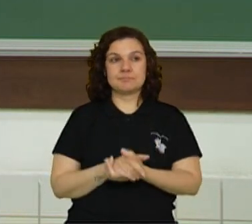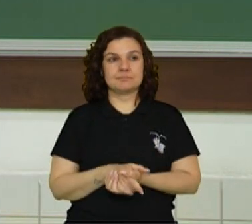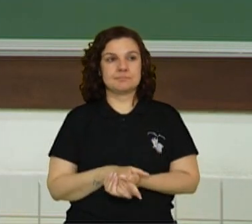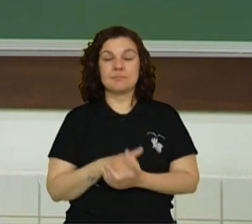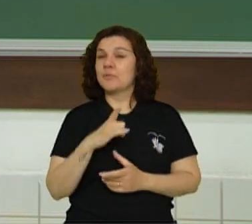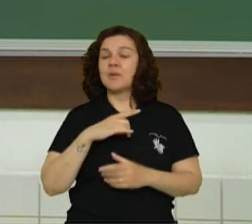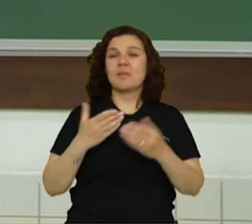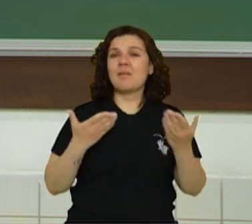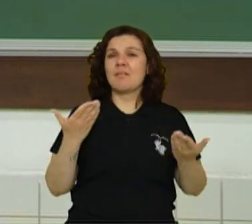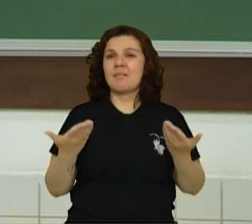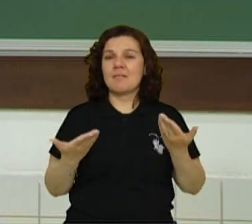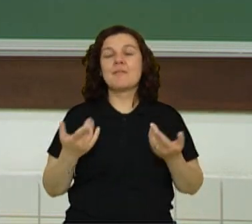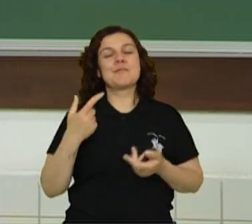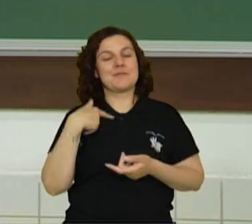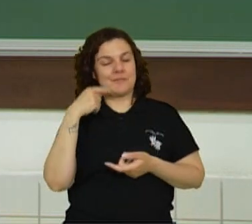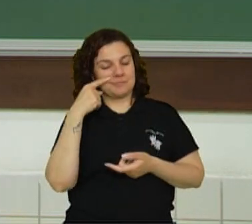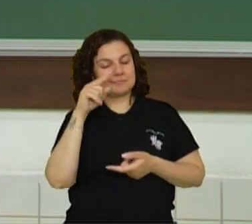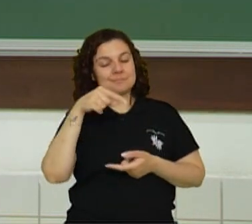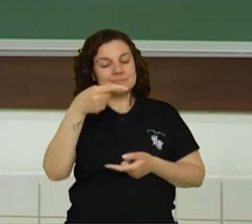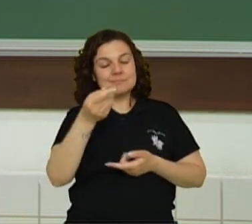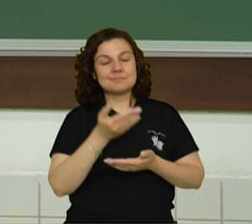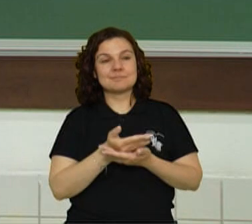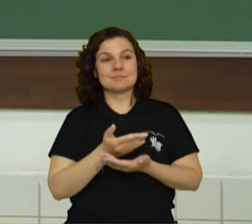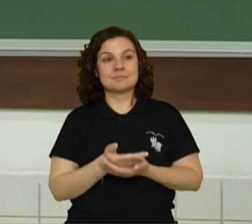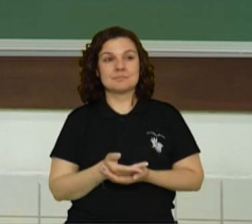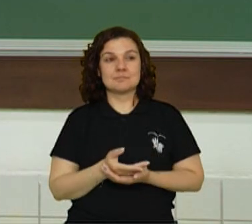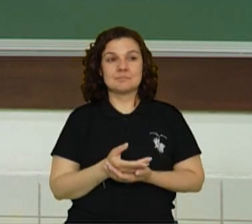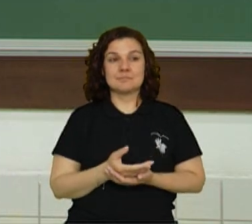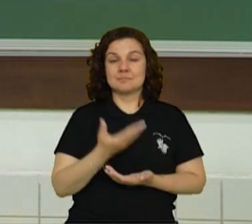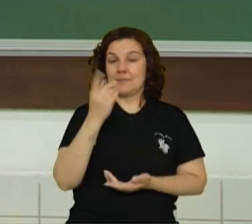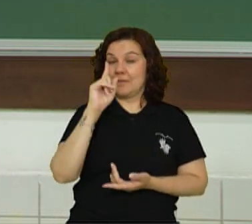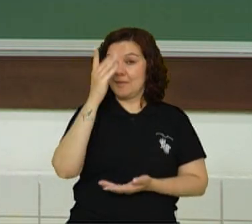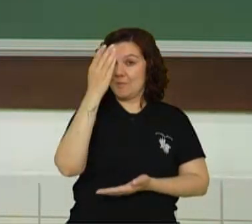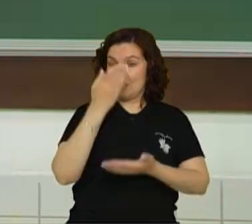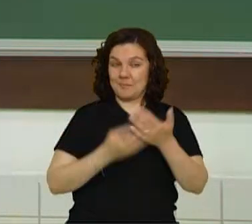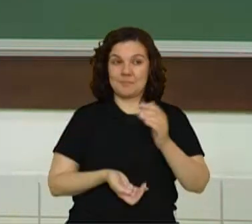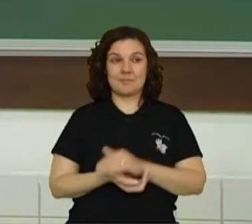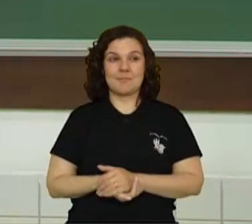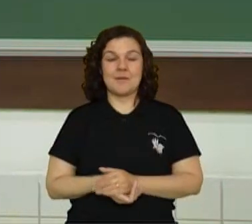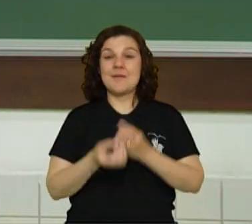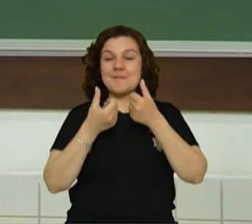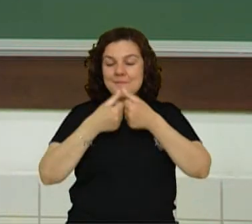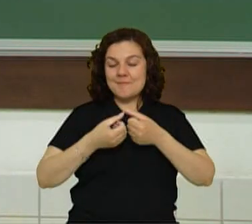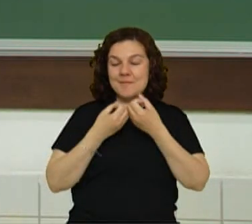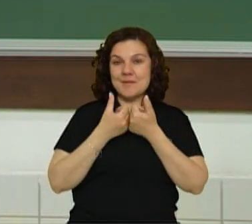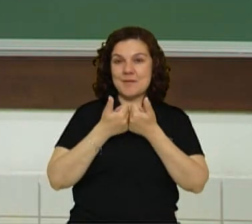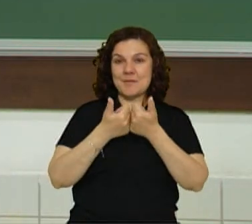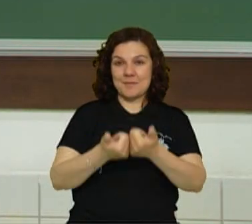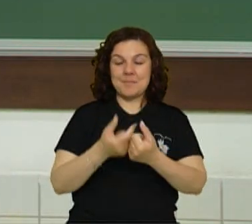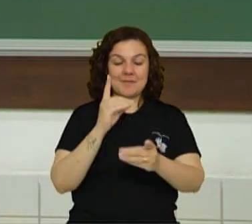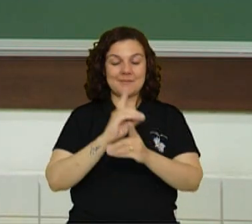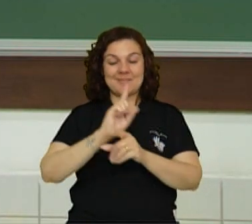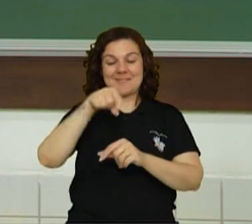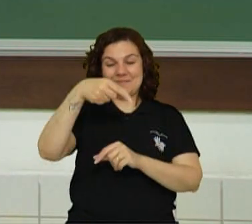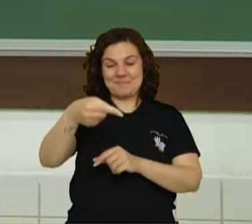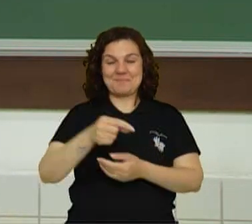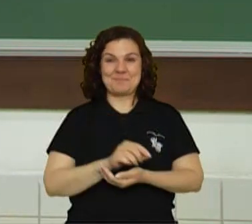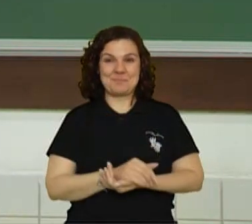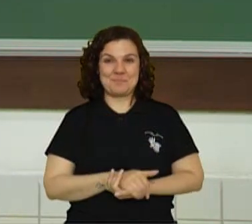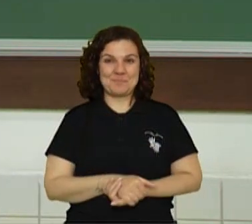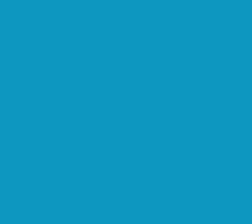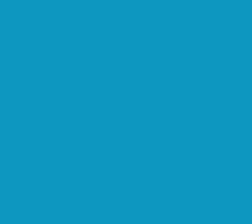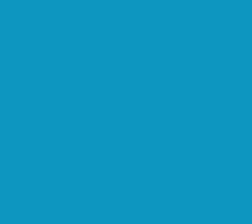poliedro regular? Você vai ver isso na próxima aula. Não perca! Fiquem bem, nos vemos na sequência.